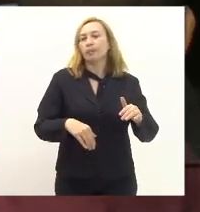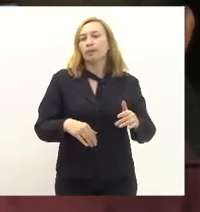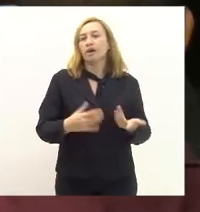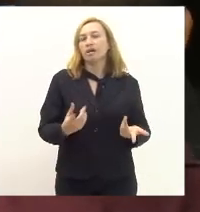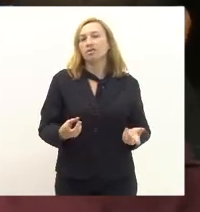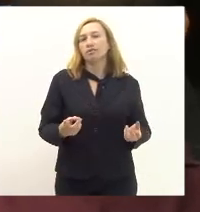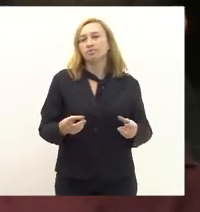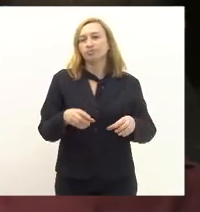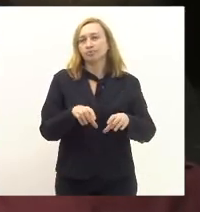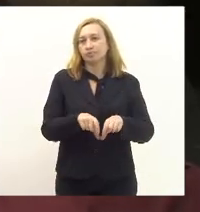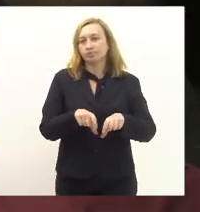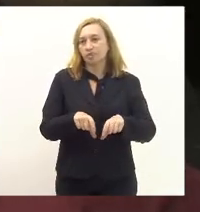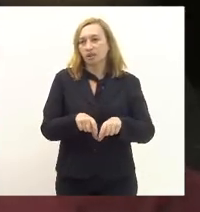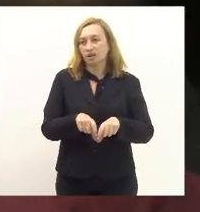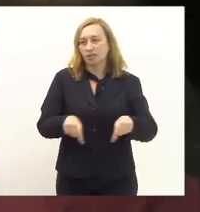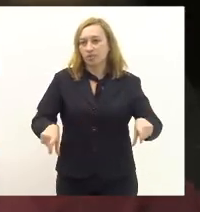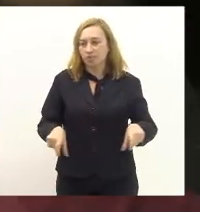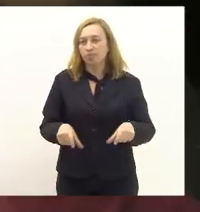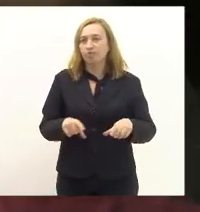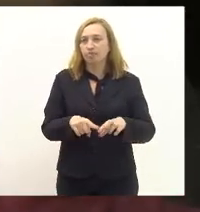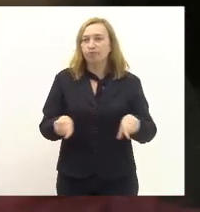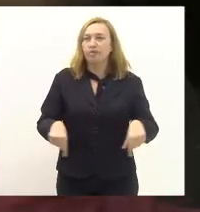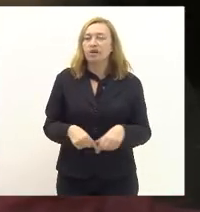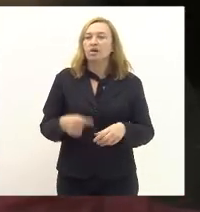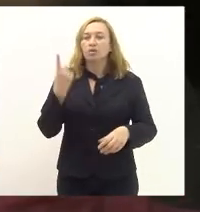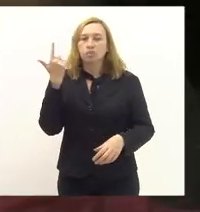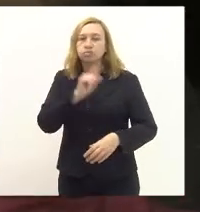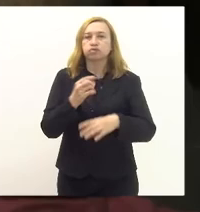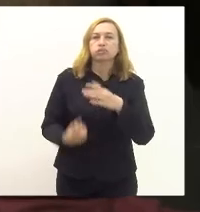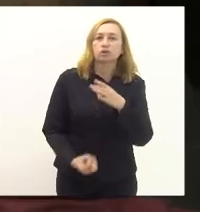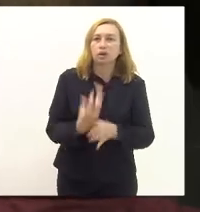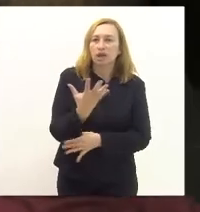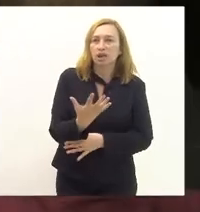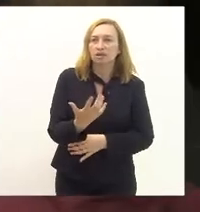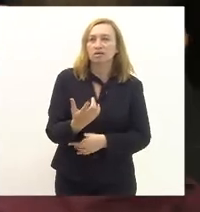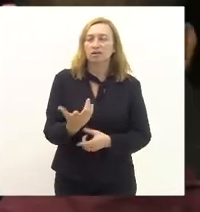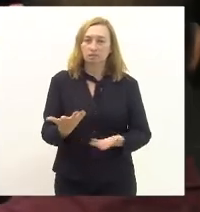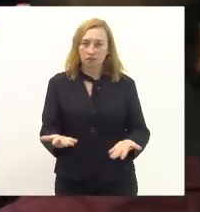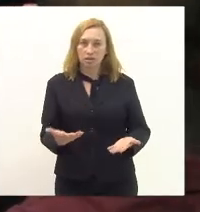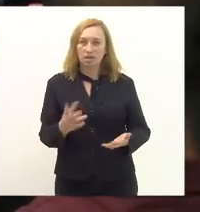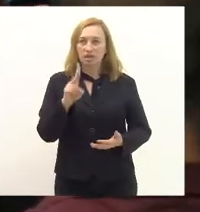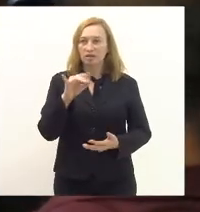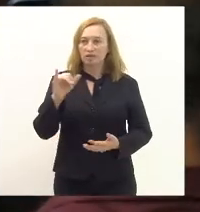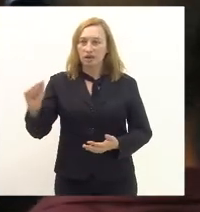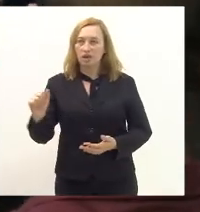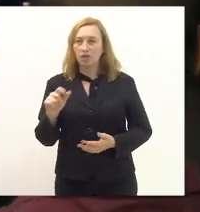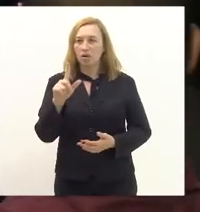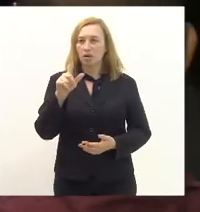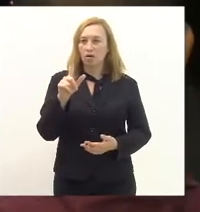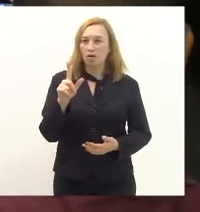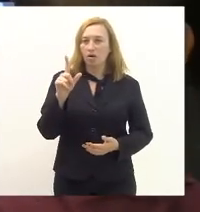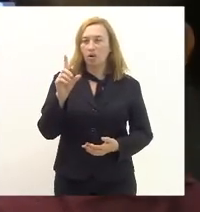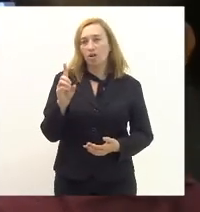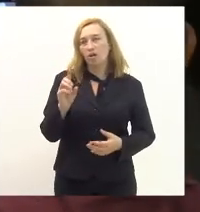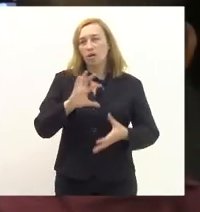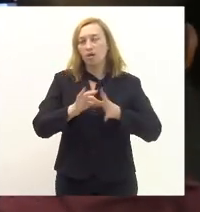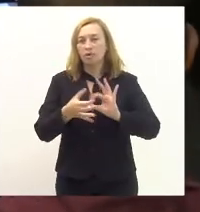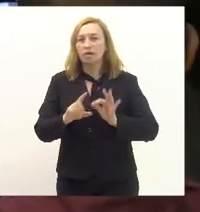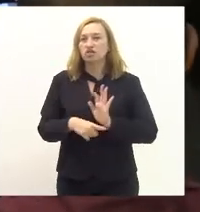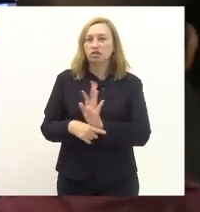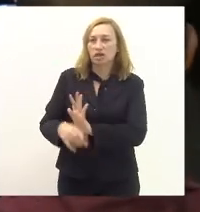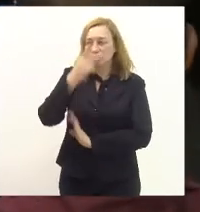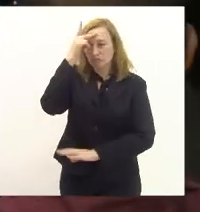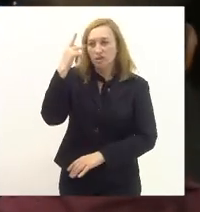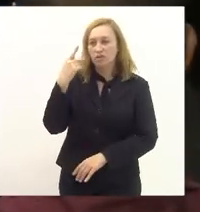quanto precária, e a gente conseguiu ali criar uma espécie de Vila Olímpica para ajudar aqueles moradores de lá também